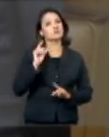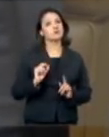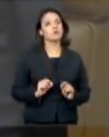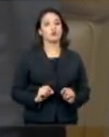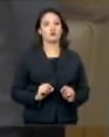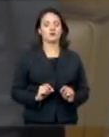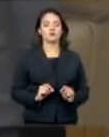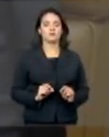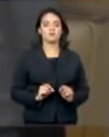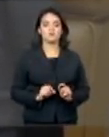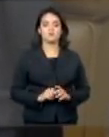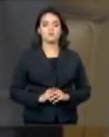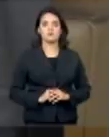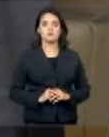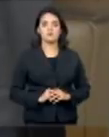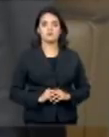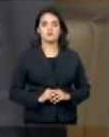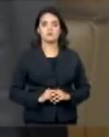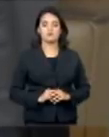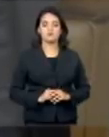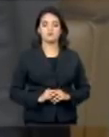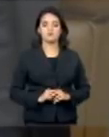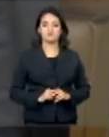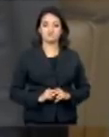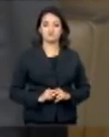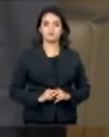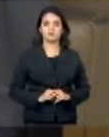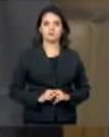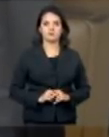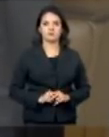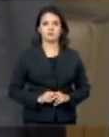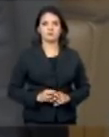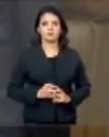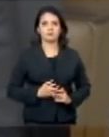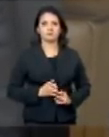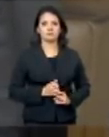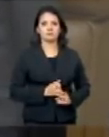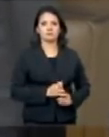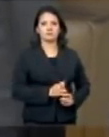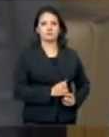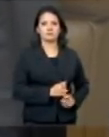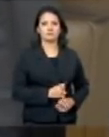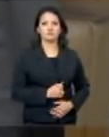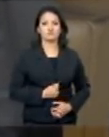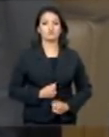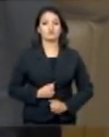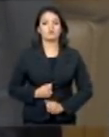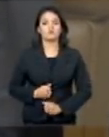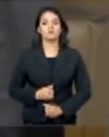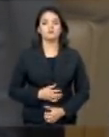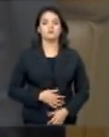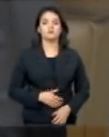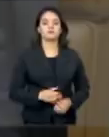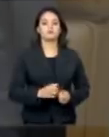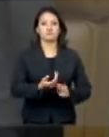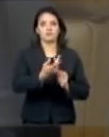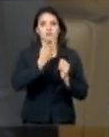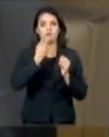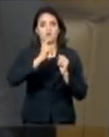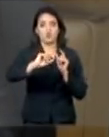ver eu até diria muito mais o dever poder do que o poder/dever de